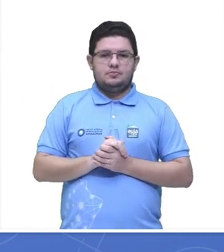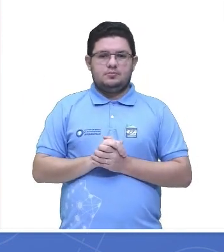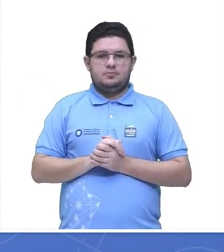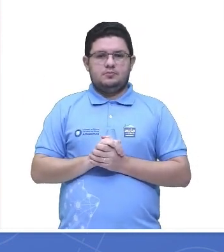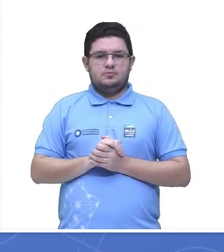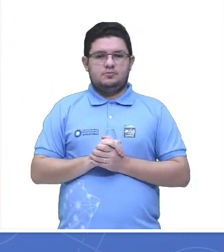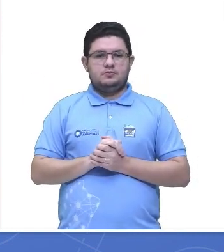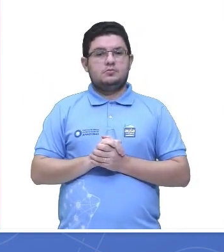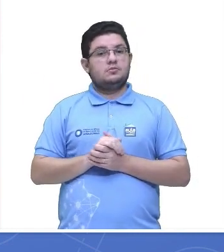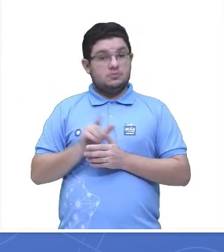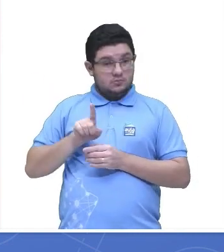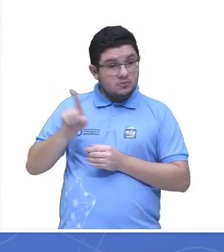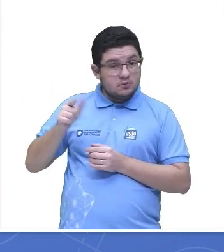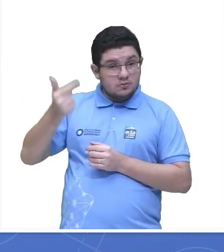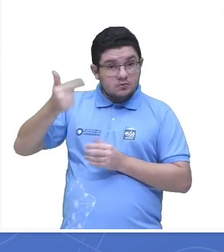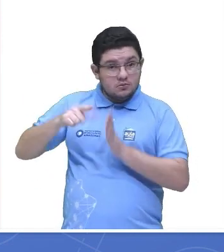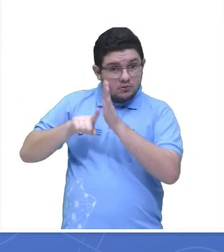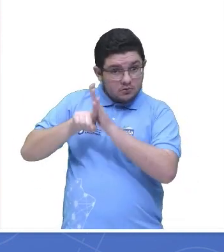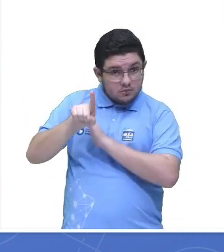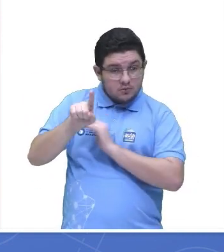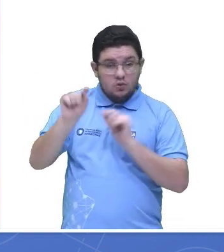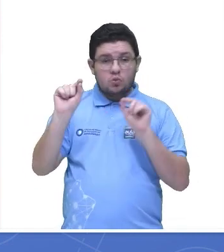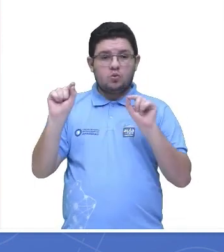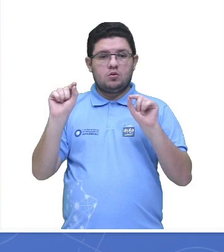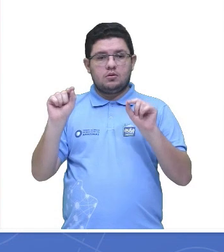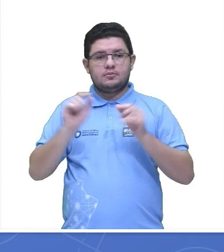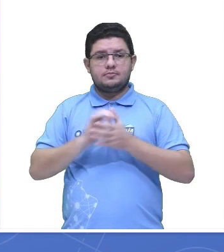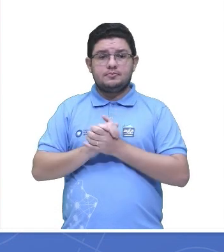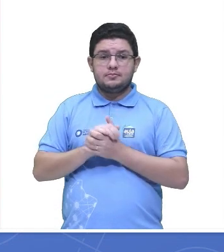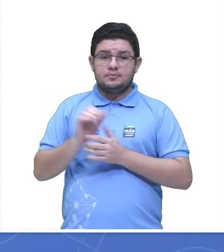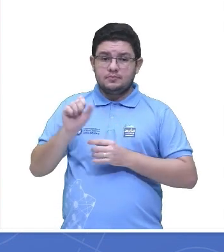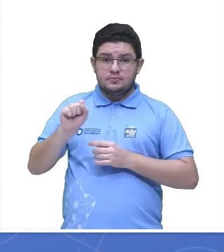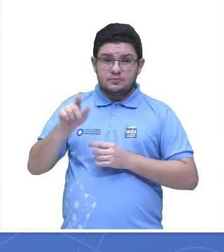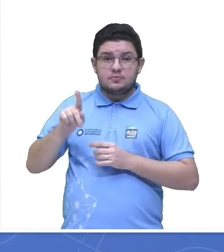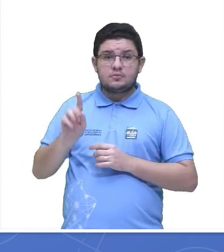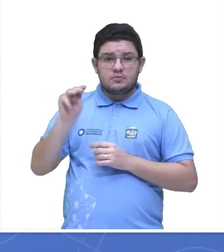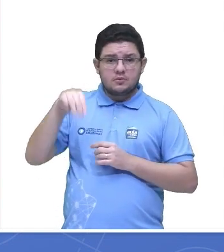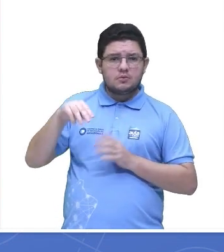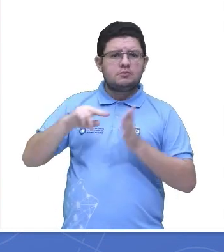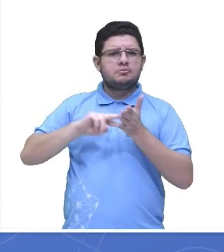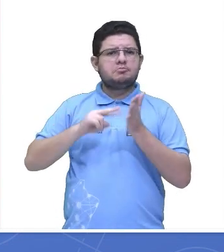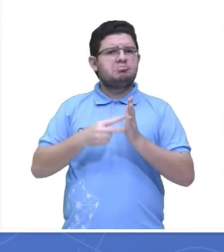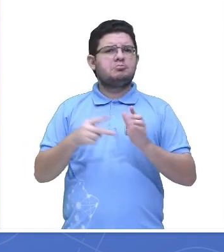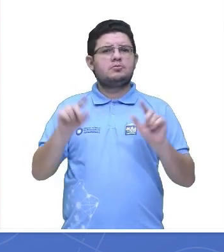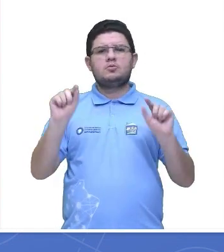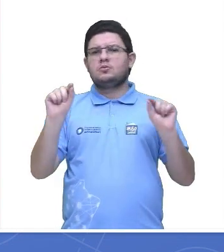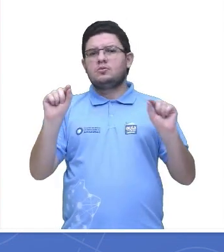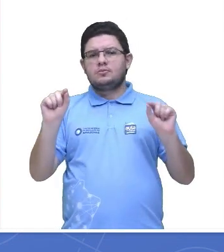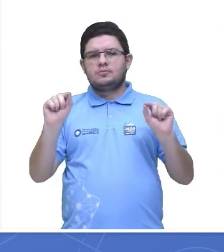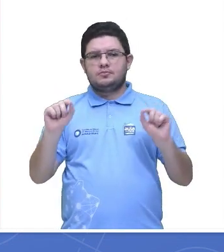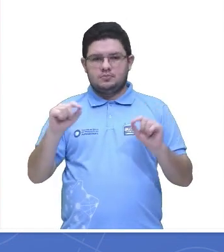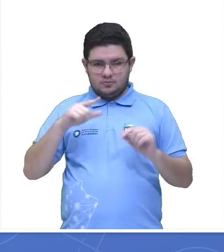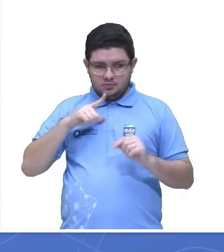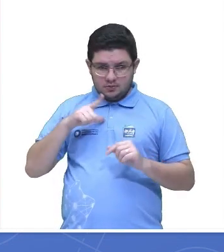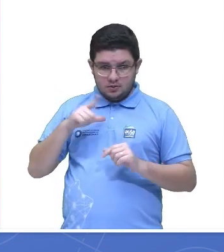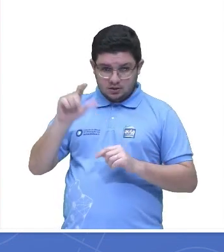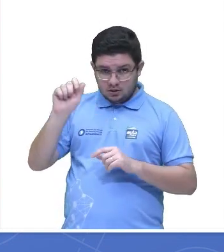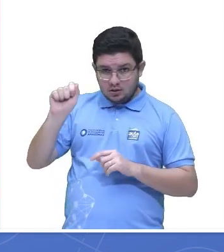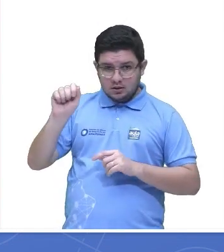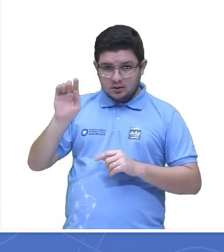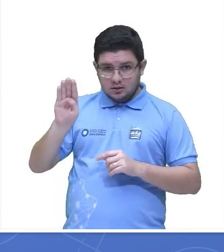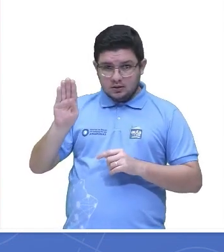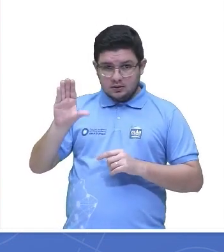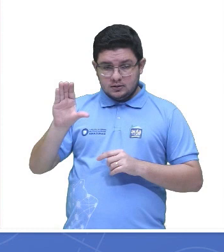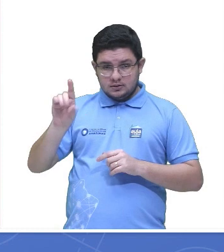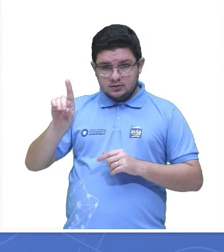Na nossa segunda questão, então, skimming é... Aí nós temos ali 5 opções, também uma pergunta bastante fácil, né? É